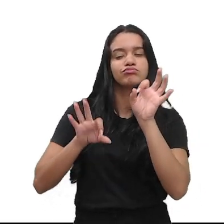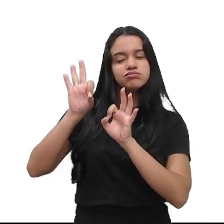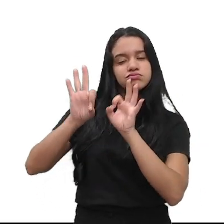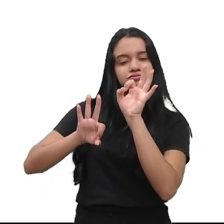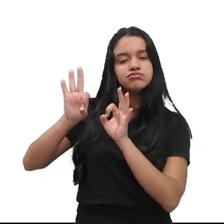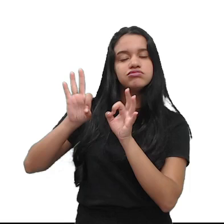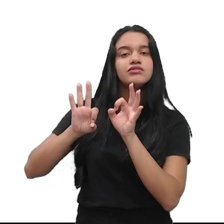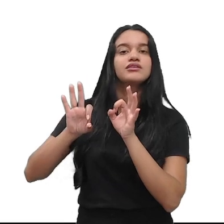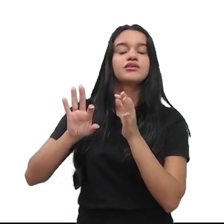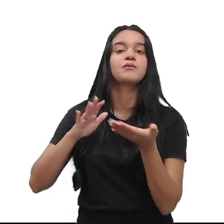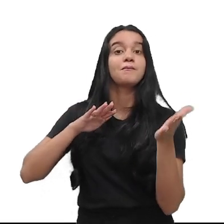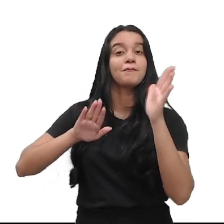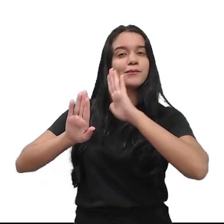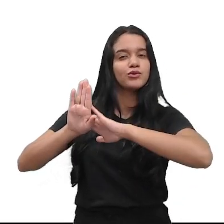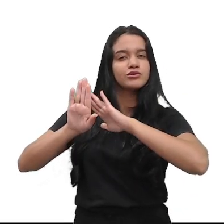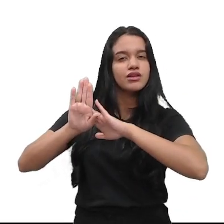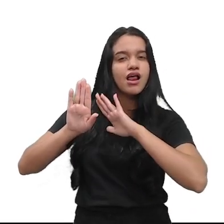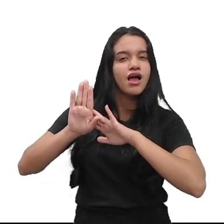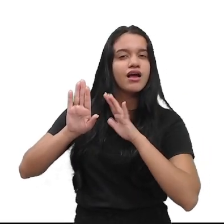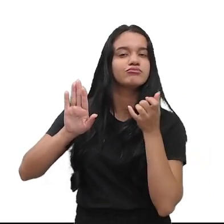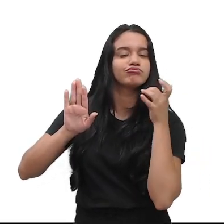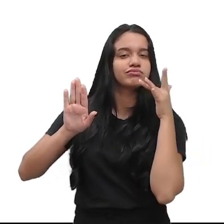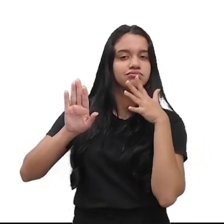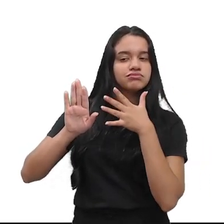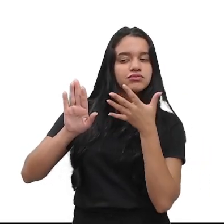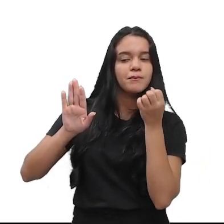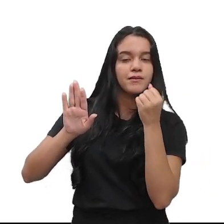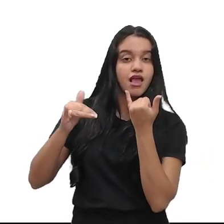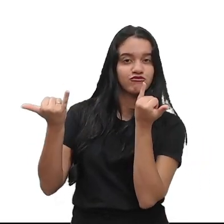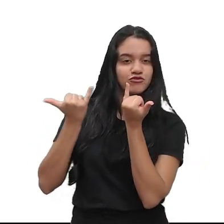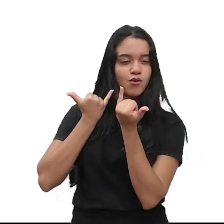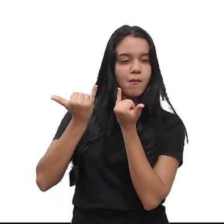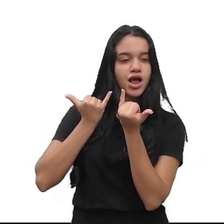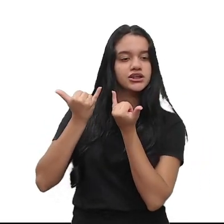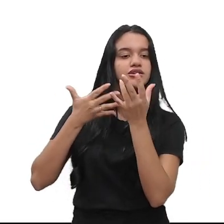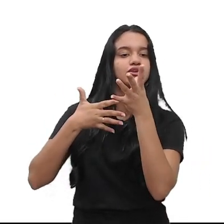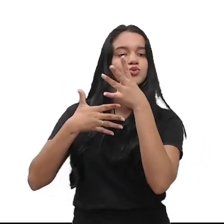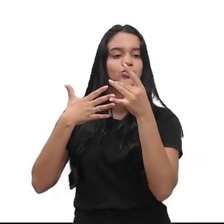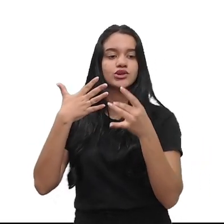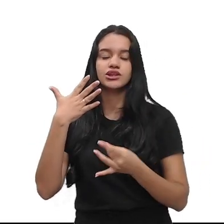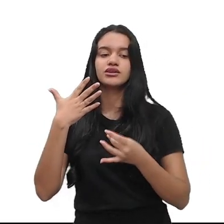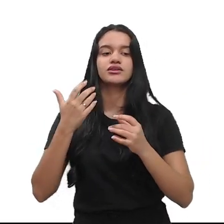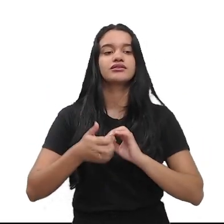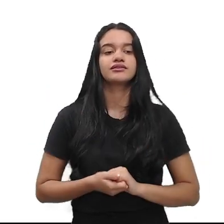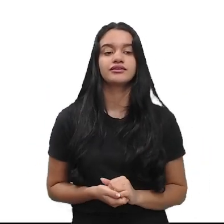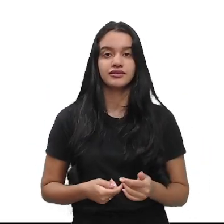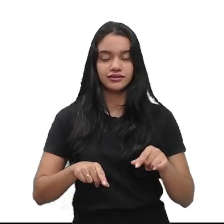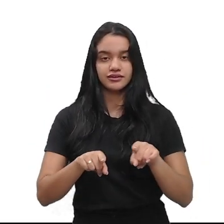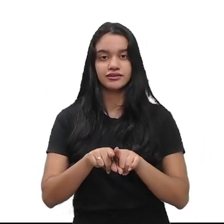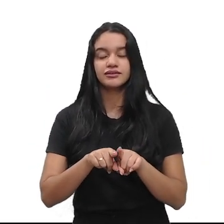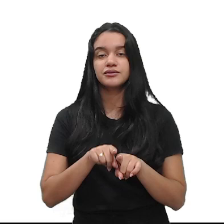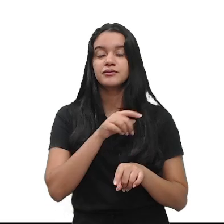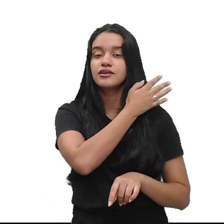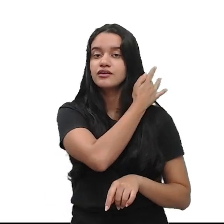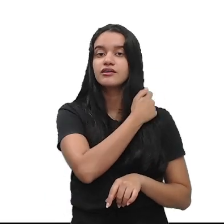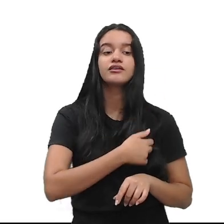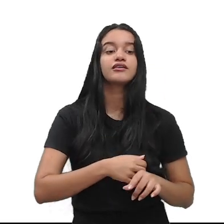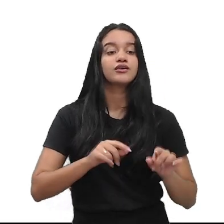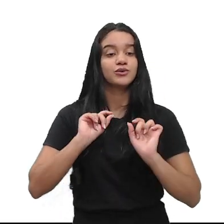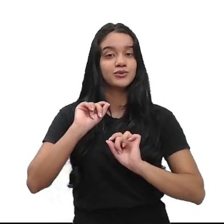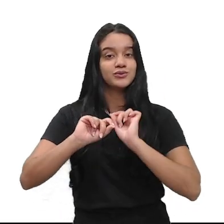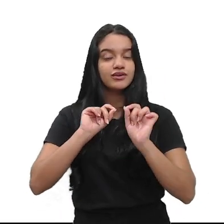bem atrativo, né, que contrasta bastante com a informação, com o detalhe. Então, acrescente elementos visuais com